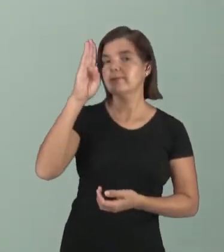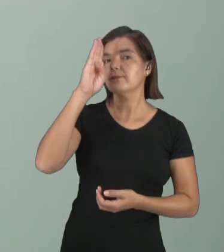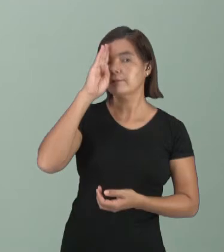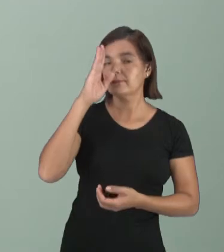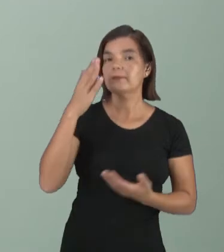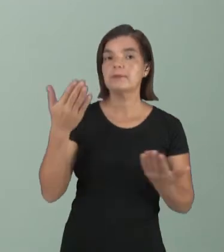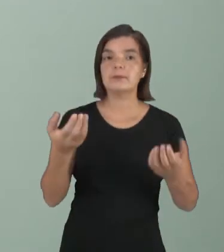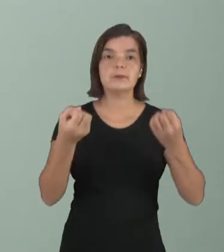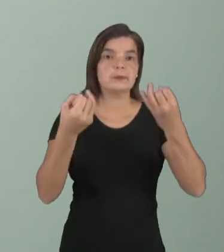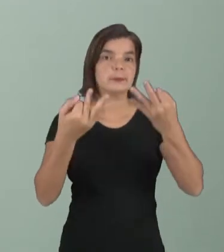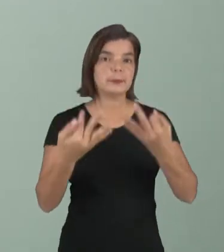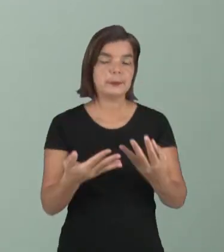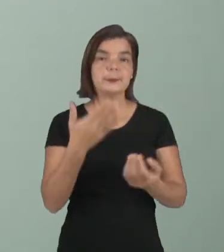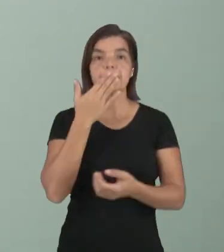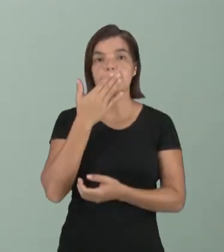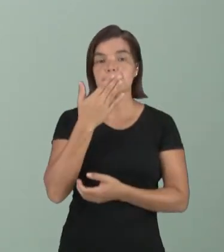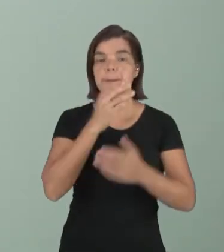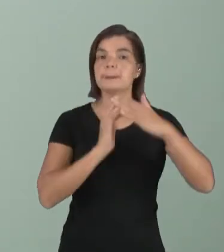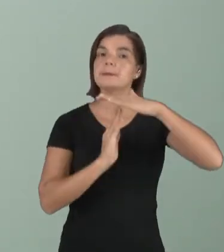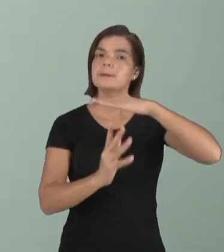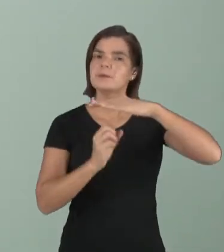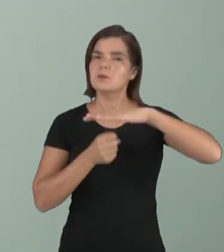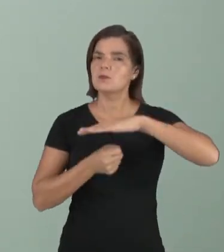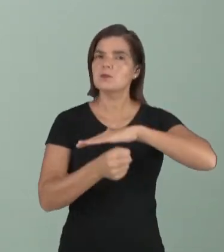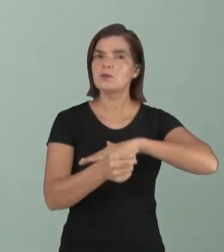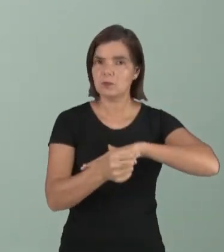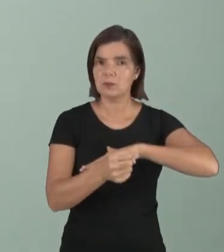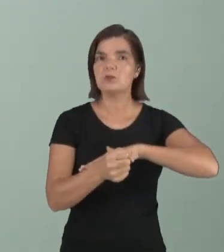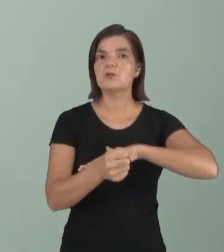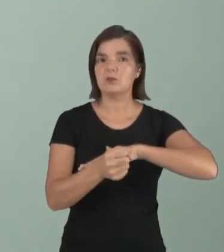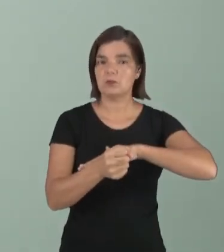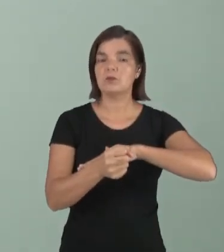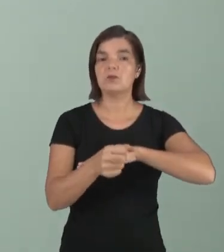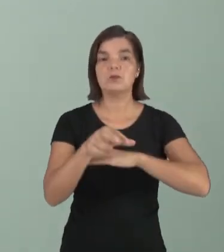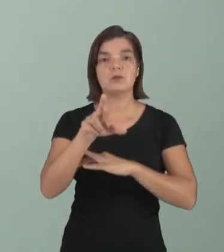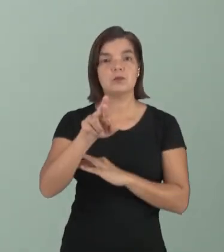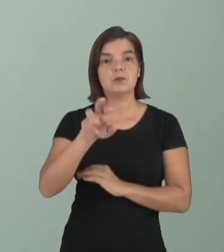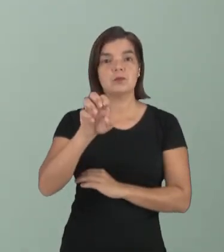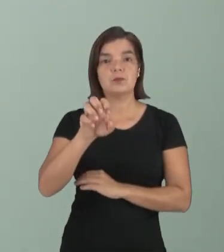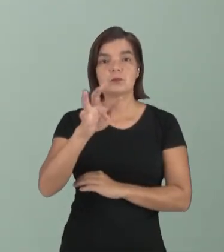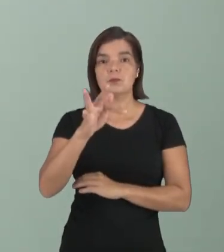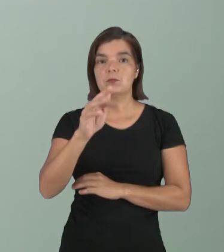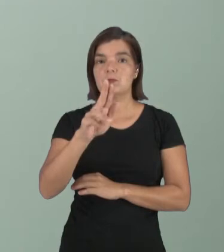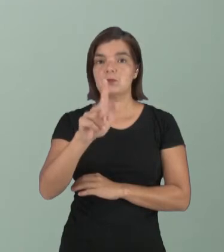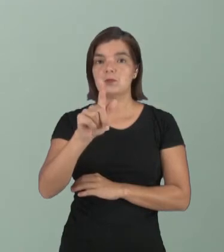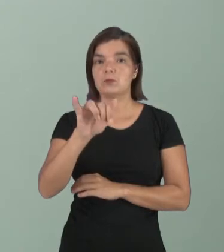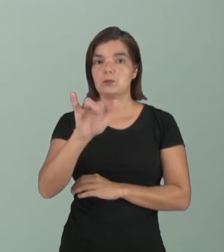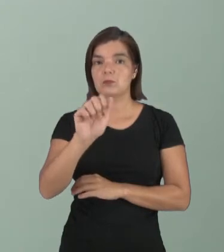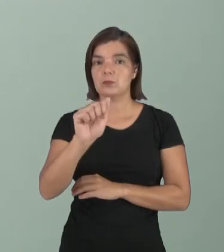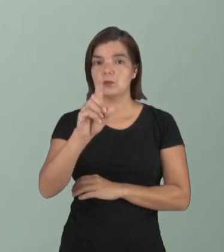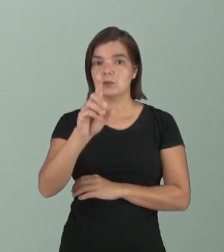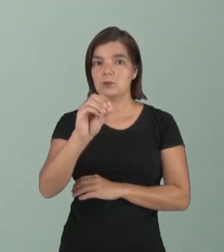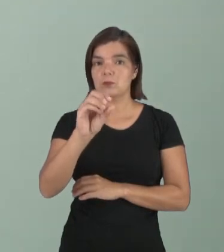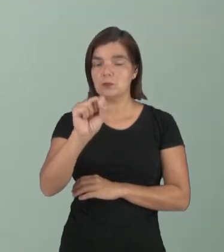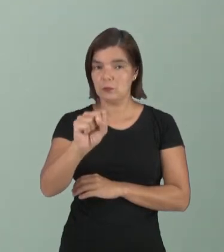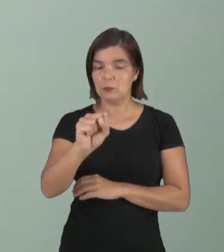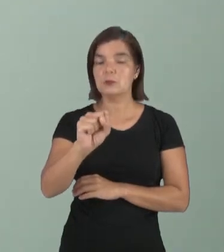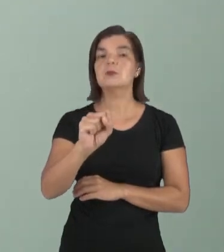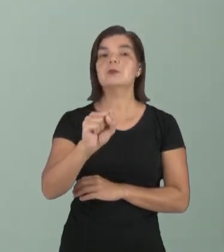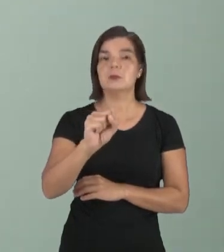principal. E quando nós falamos de um tipo de migração forçado, algo do tipo, estamos falando de um tipo de